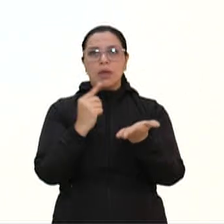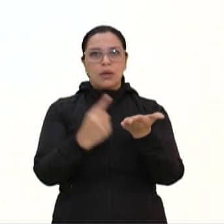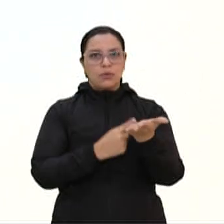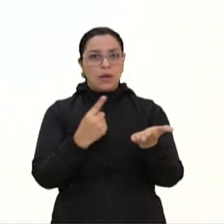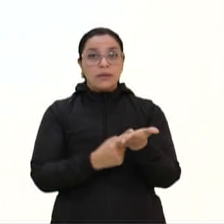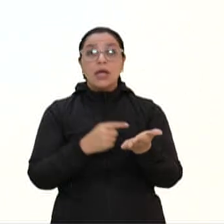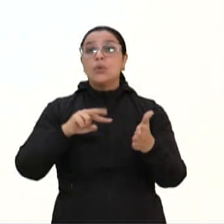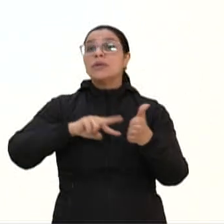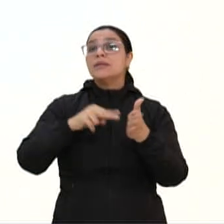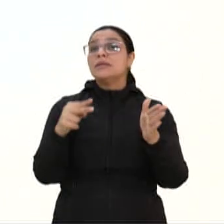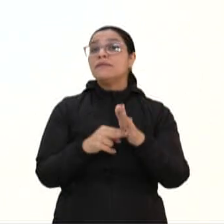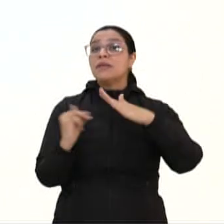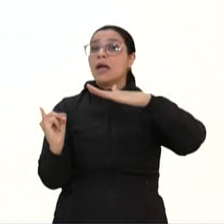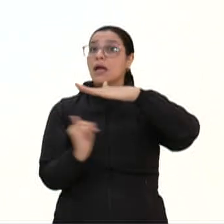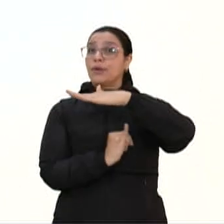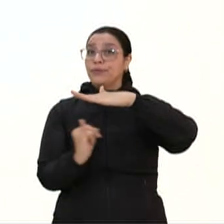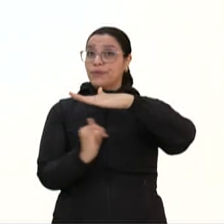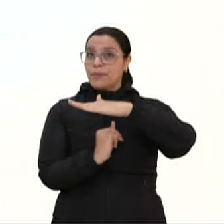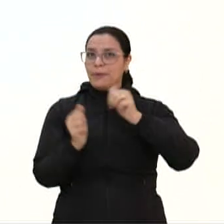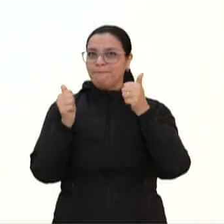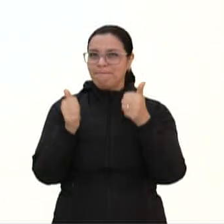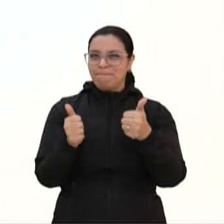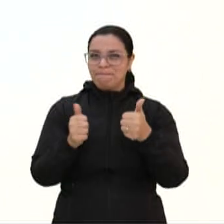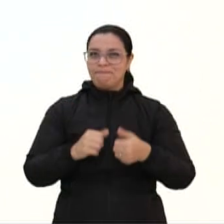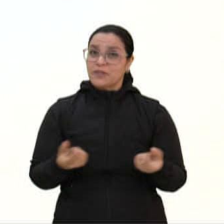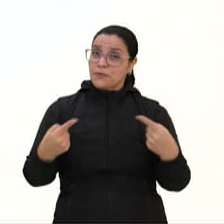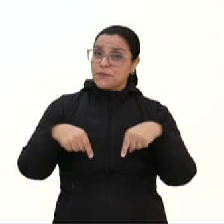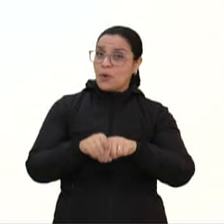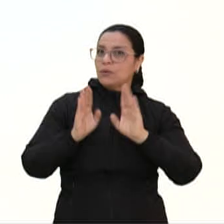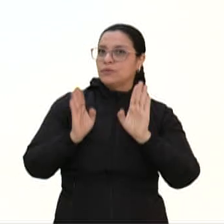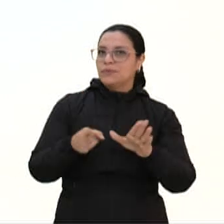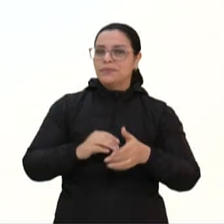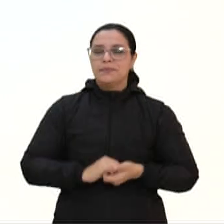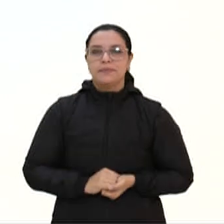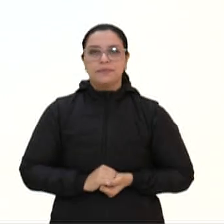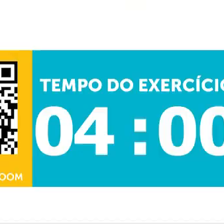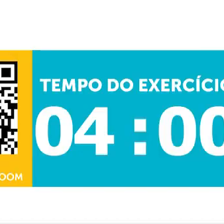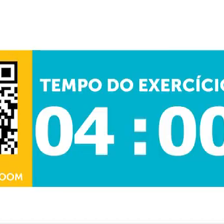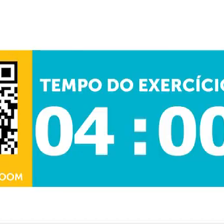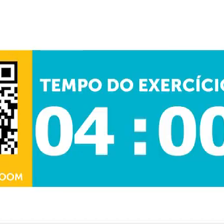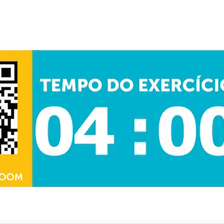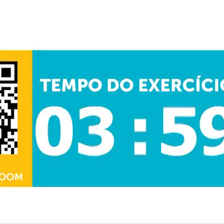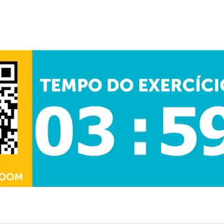o que é presente ali, a linguagem informal. Já voltamos.